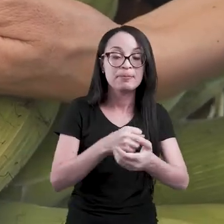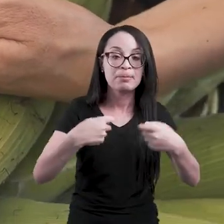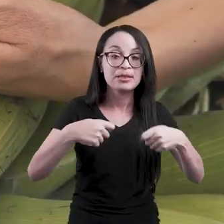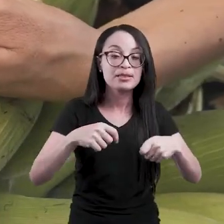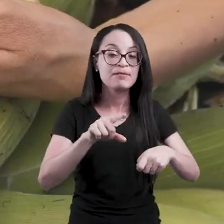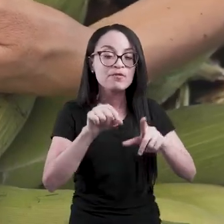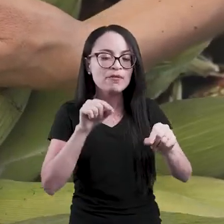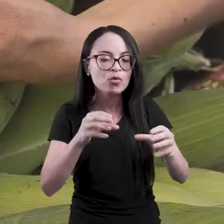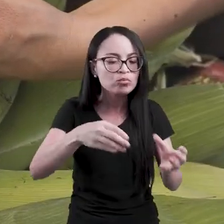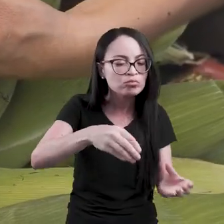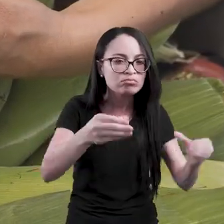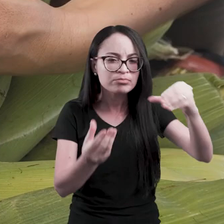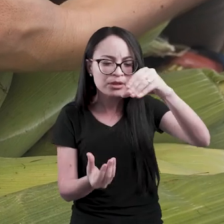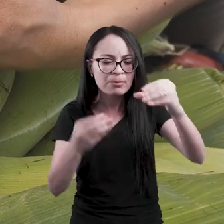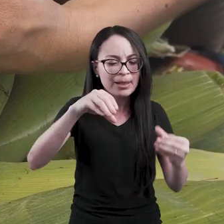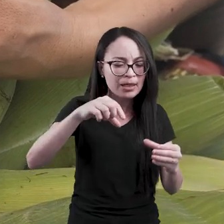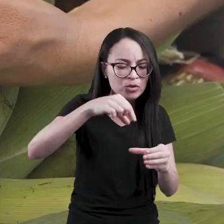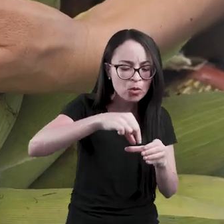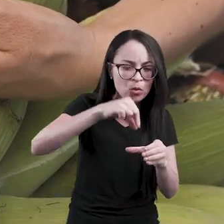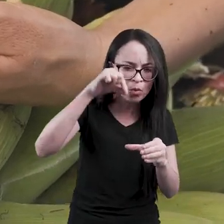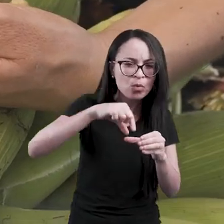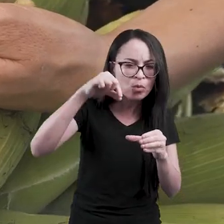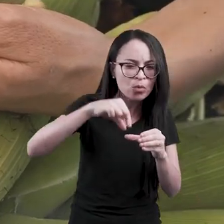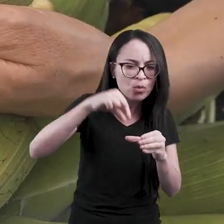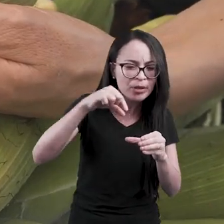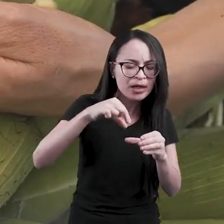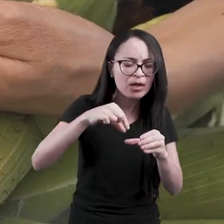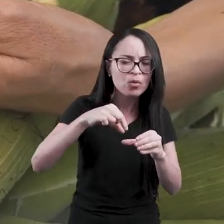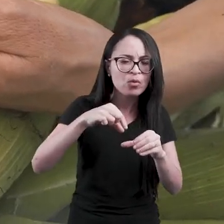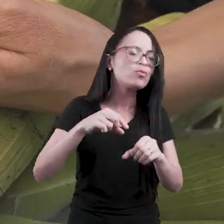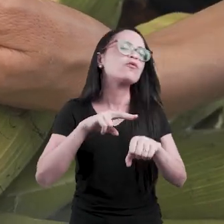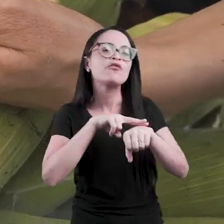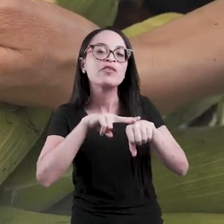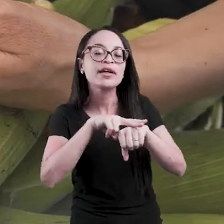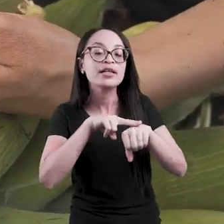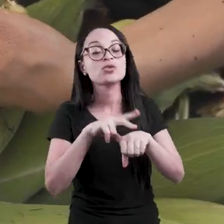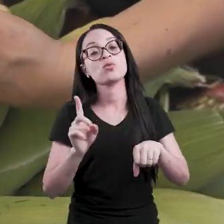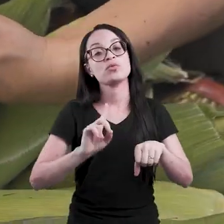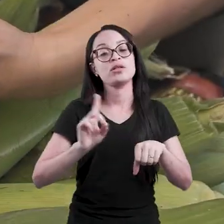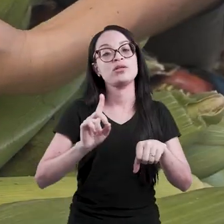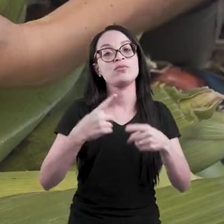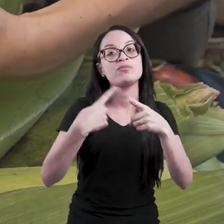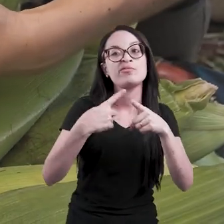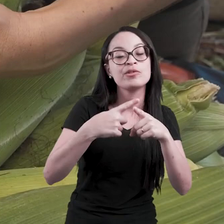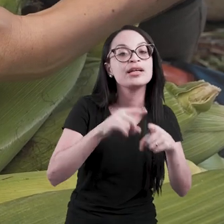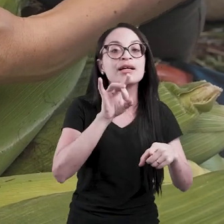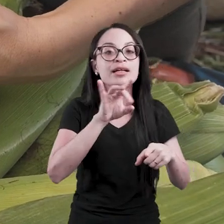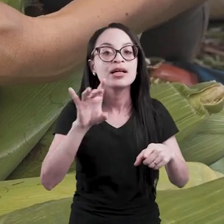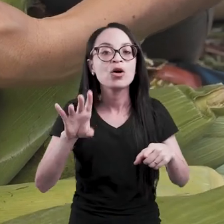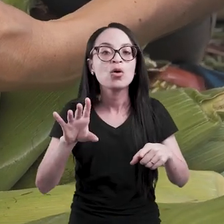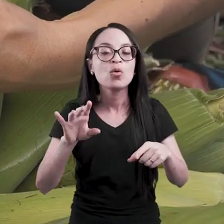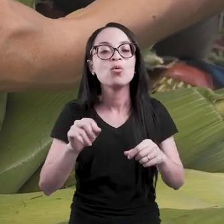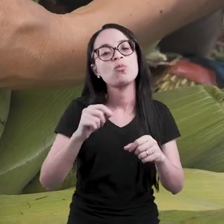pelo tamanho, se o grão estava maduro, porque o grão muito maduro serve para uma coisa,